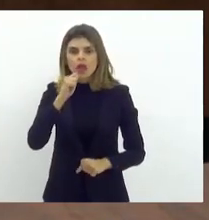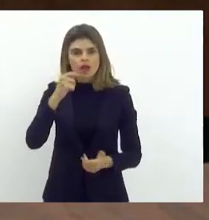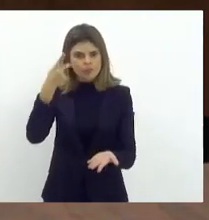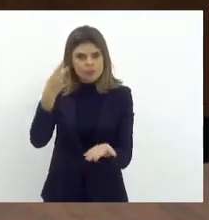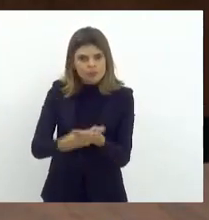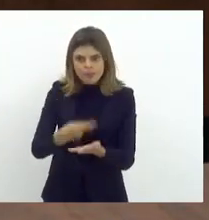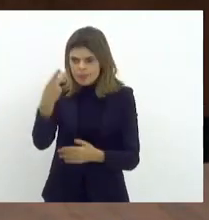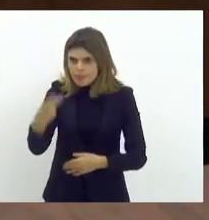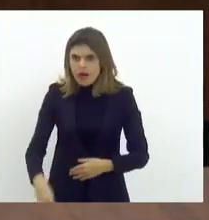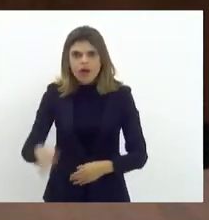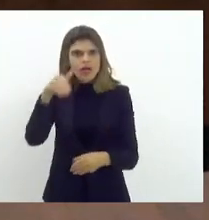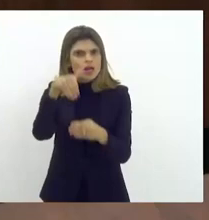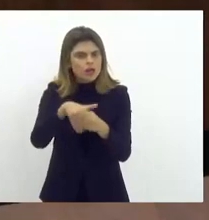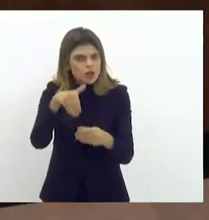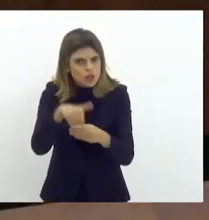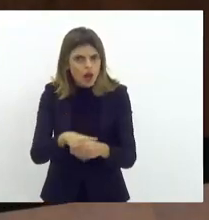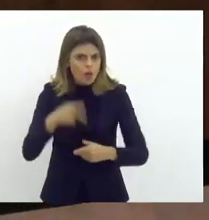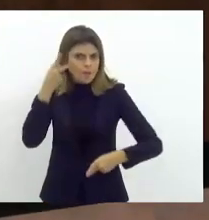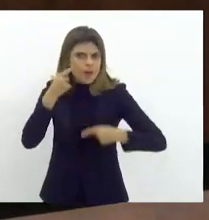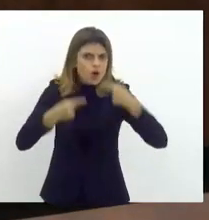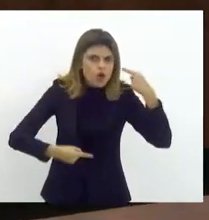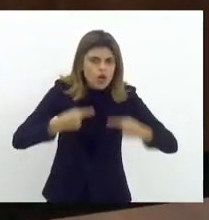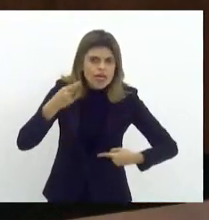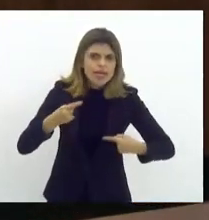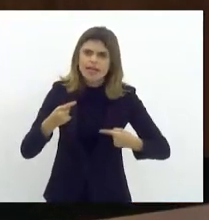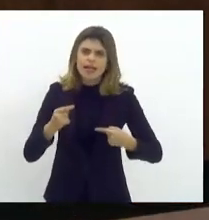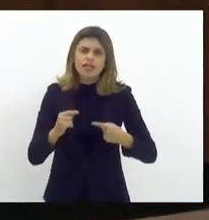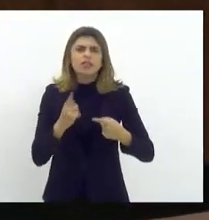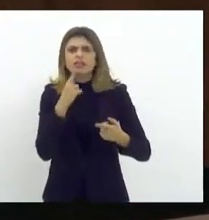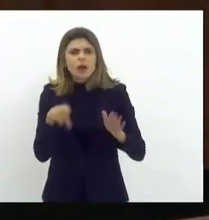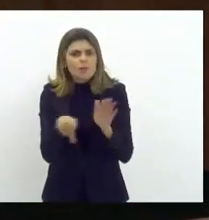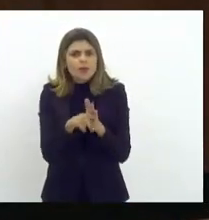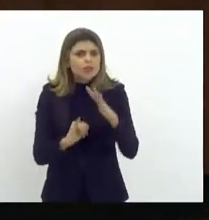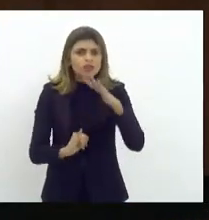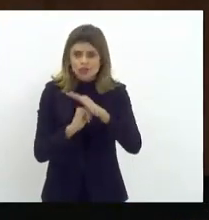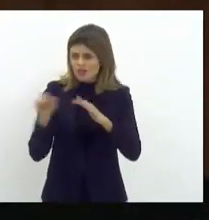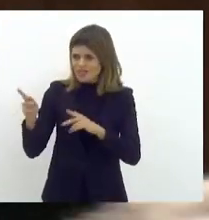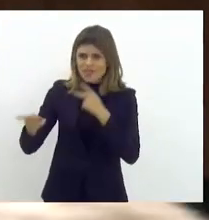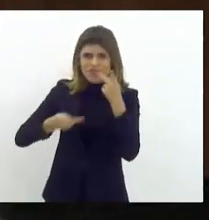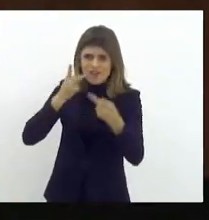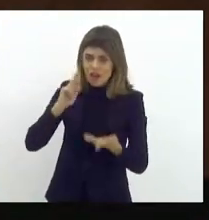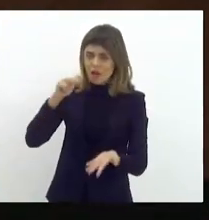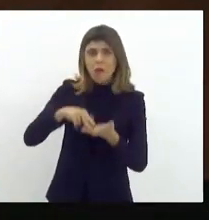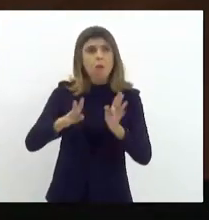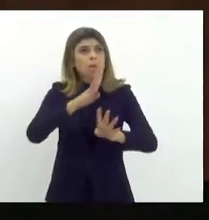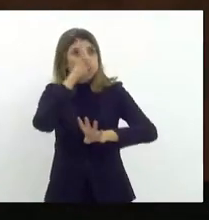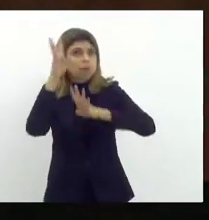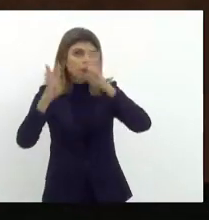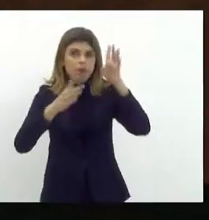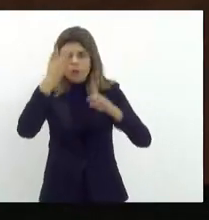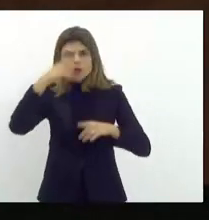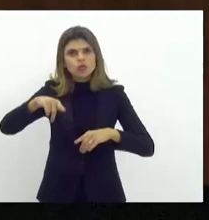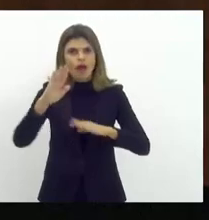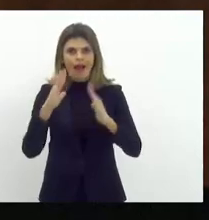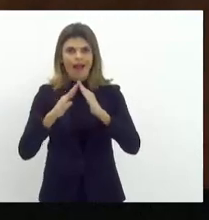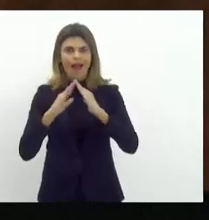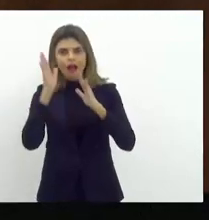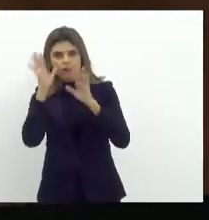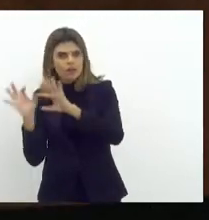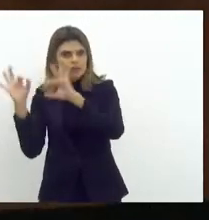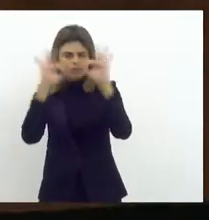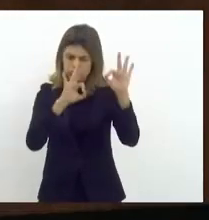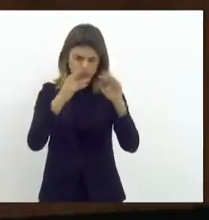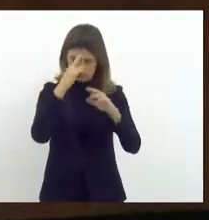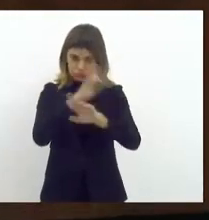eleitoral nem legitimidade política e nem institucional para fazer isso então você tá falando aqui algo que induz a pessoa que tá vendo é uma coisa completamente